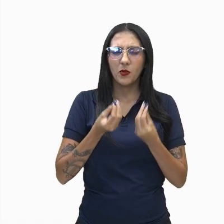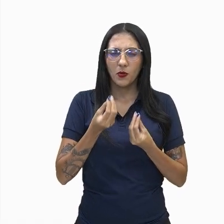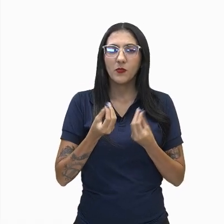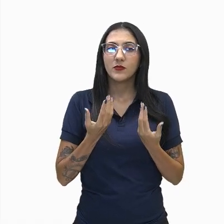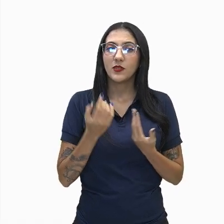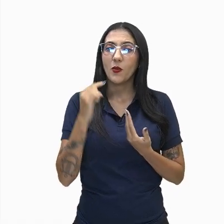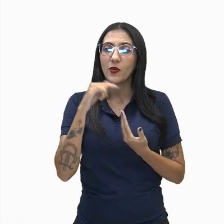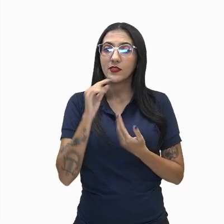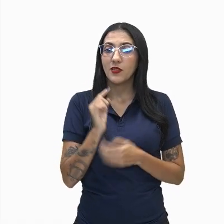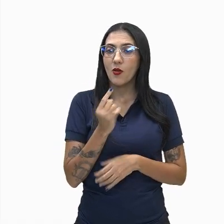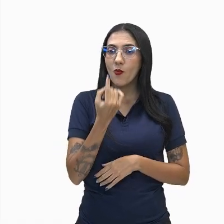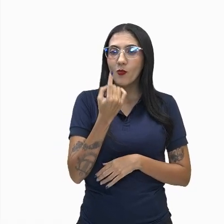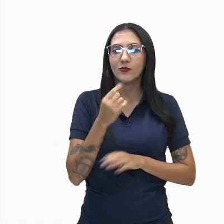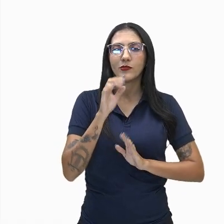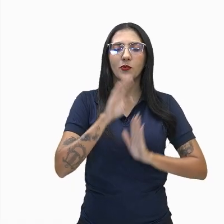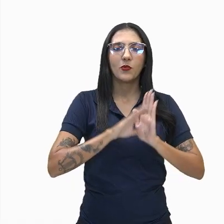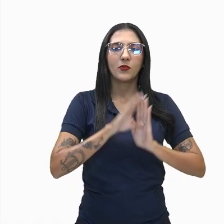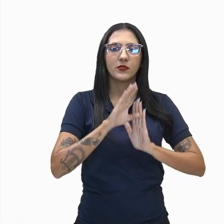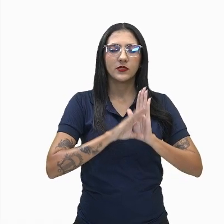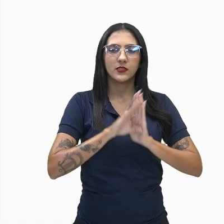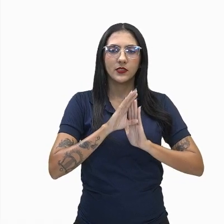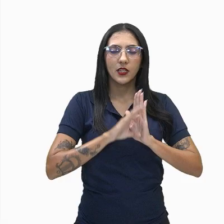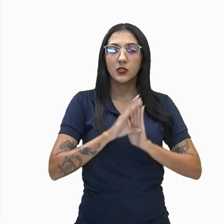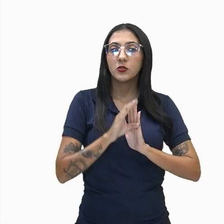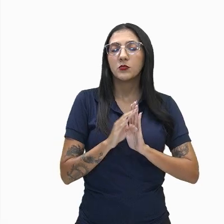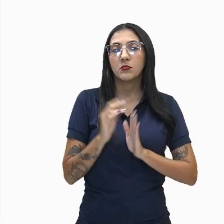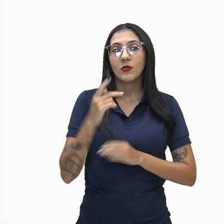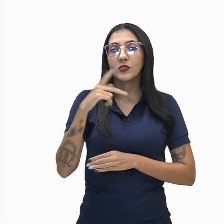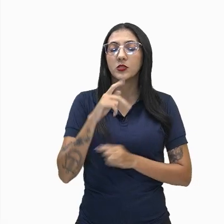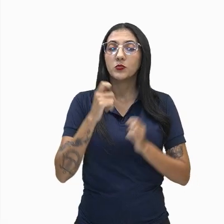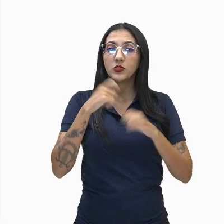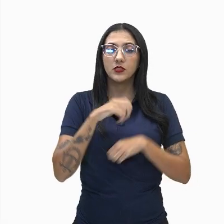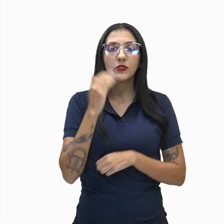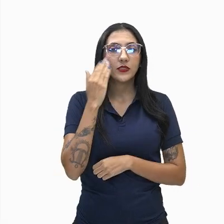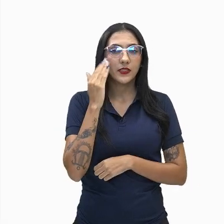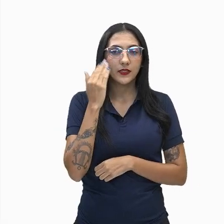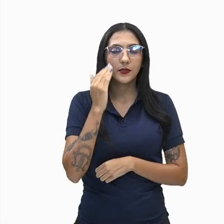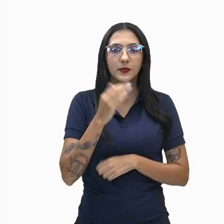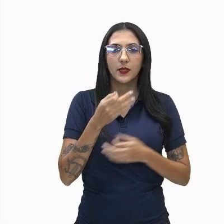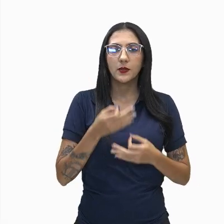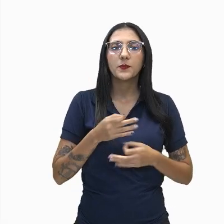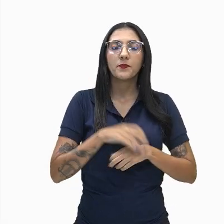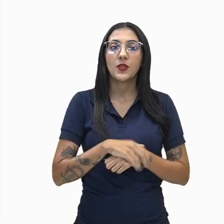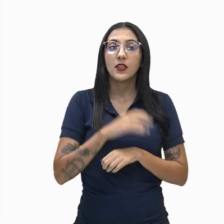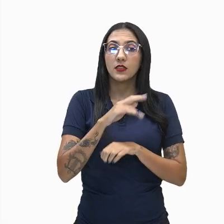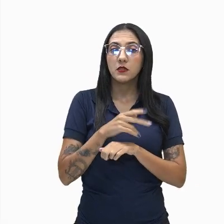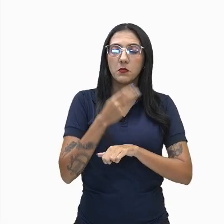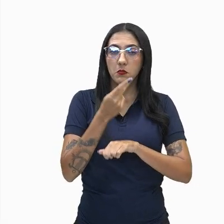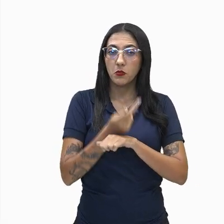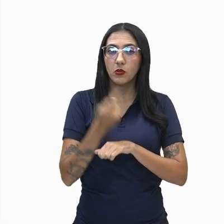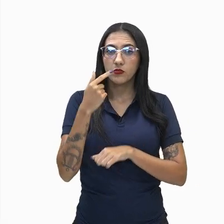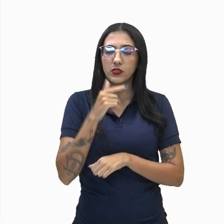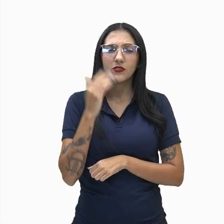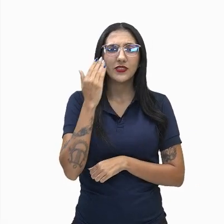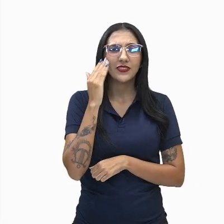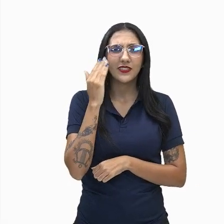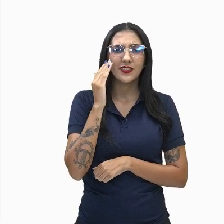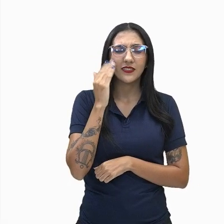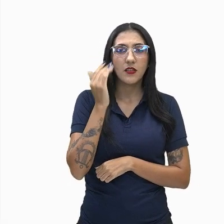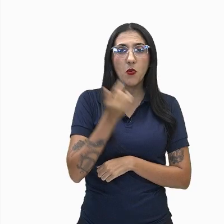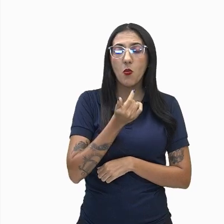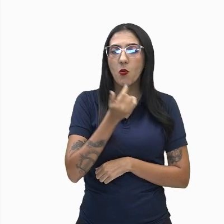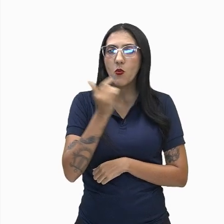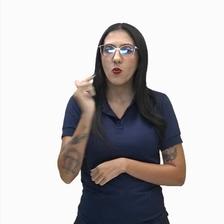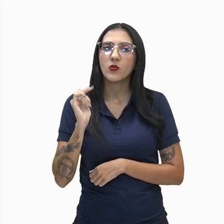um conceito para você entender o que é a linguagem. E depois você vai entender mais